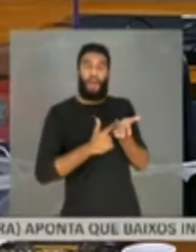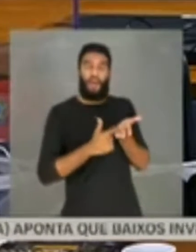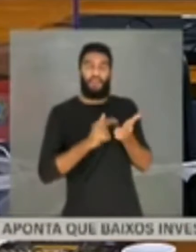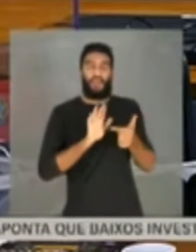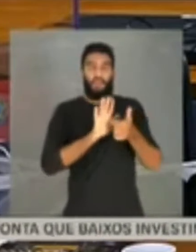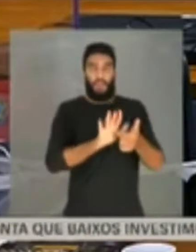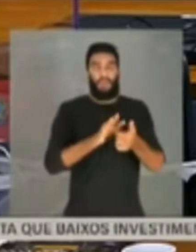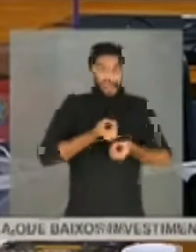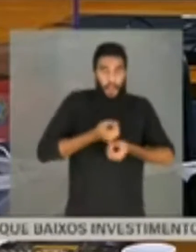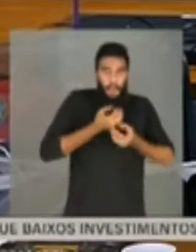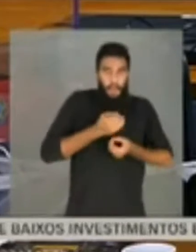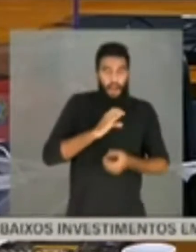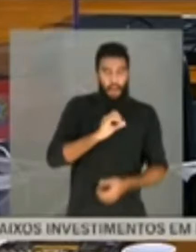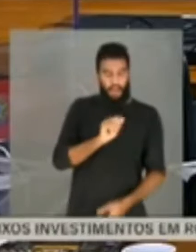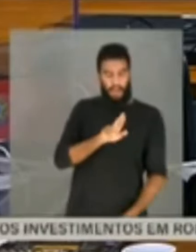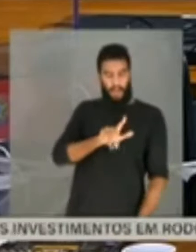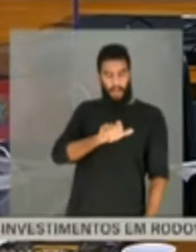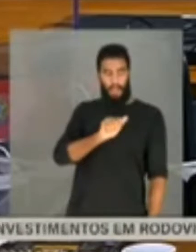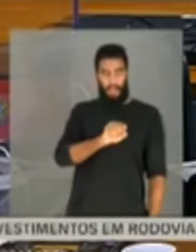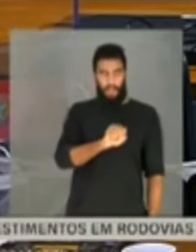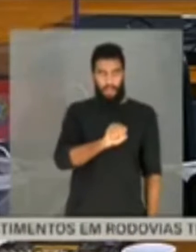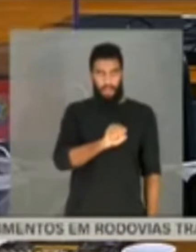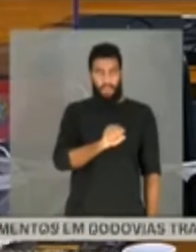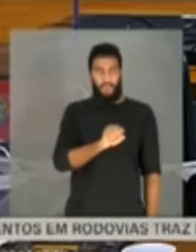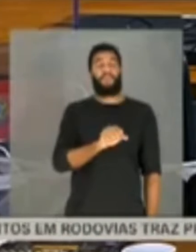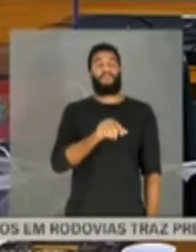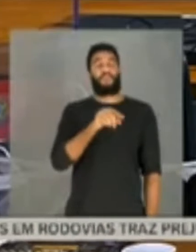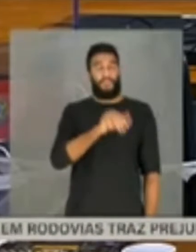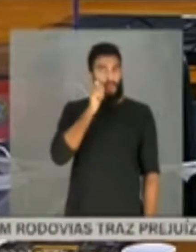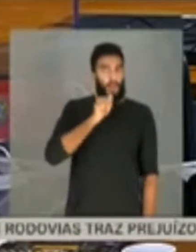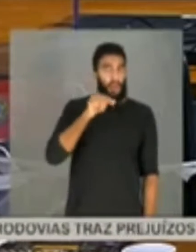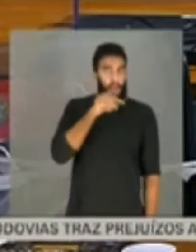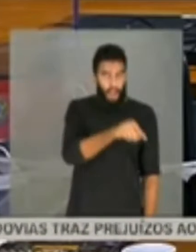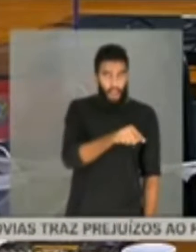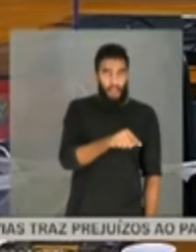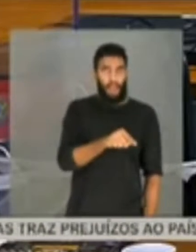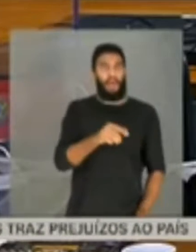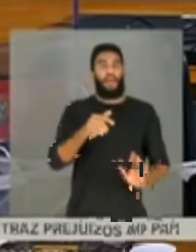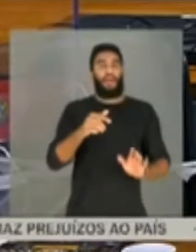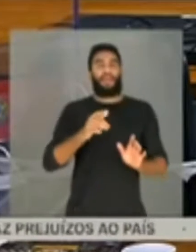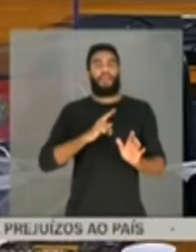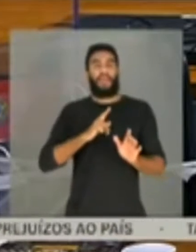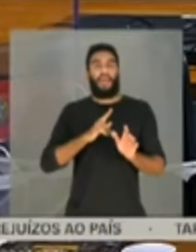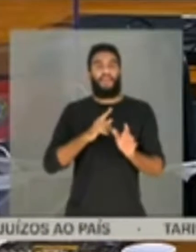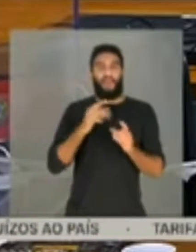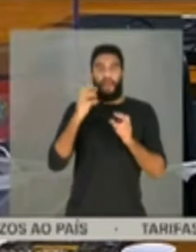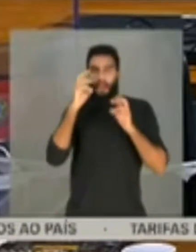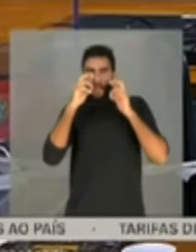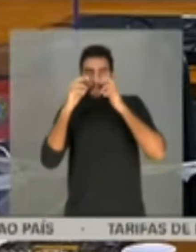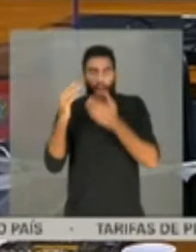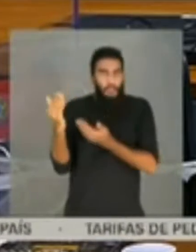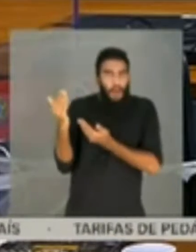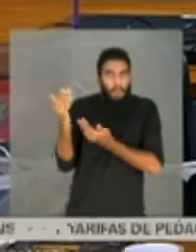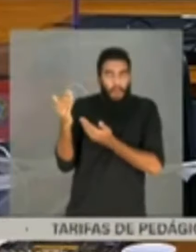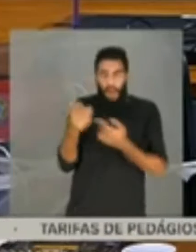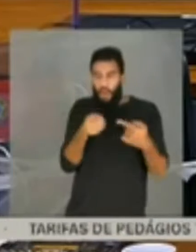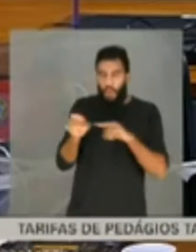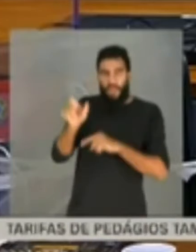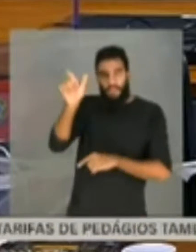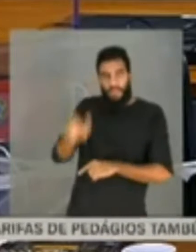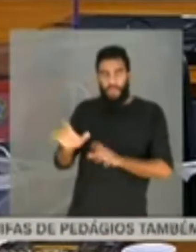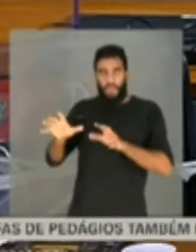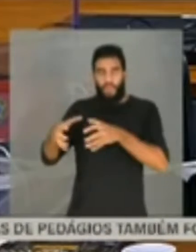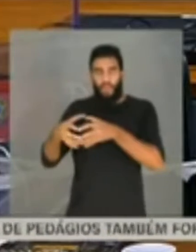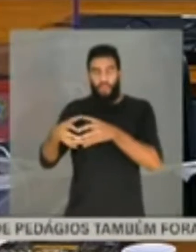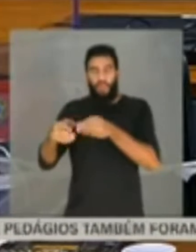durante o depoimento da senhora Cristiane Prestes, a proprietária da Hempcare Pharma, foram levantadas suspeitas contra o secretário